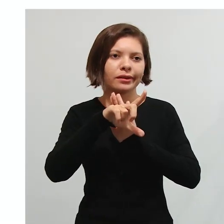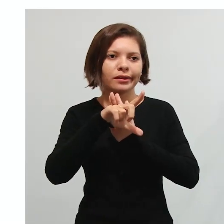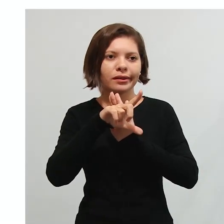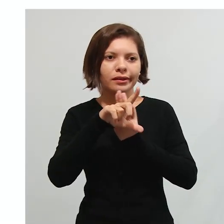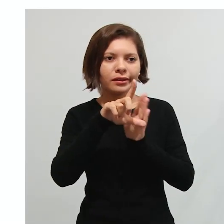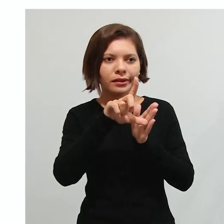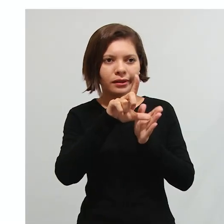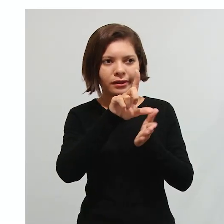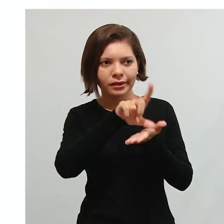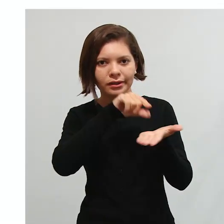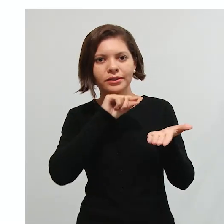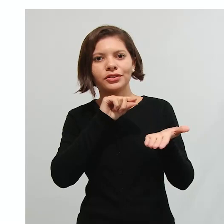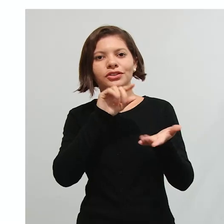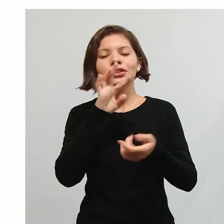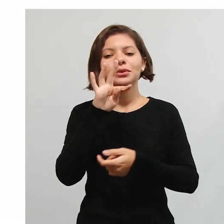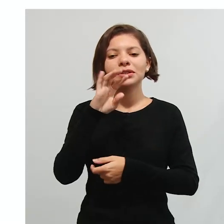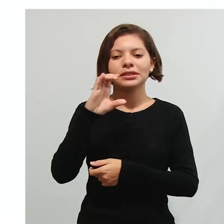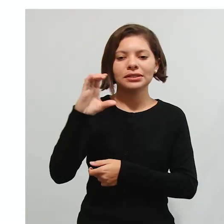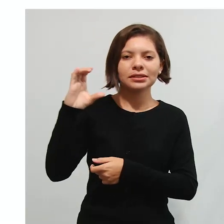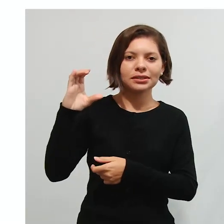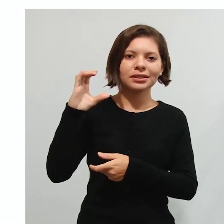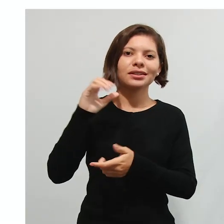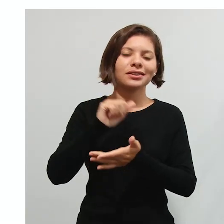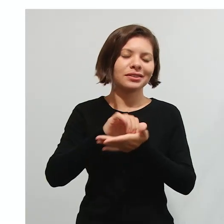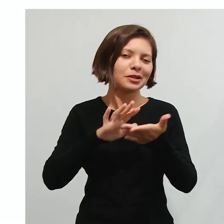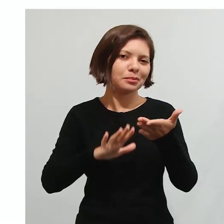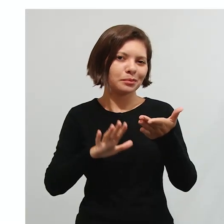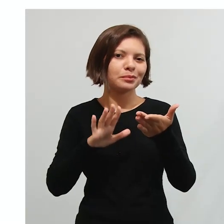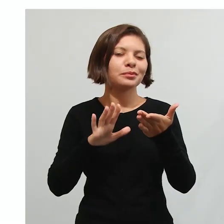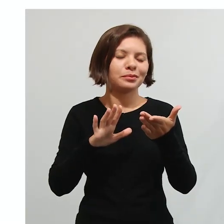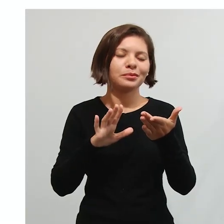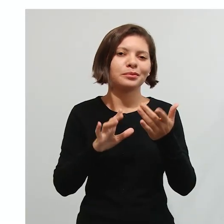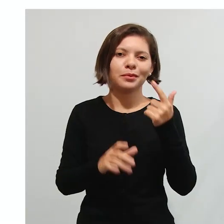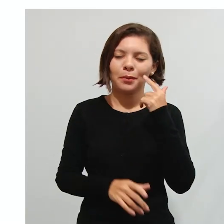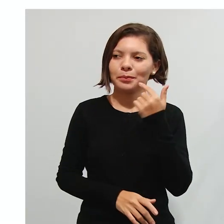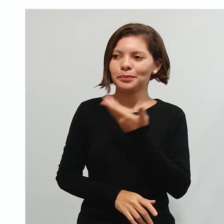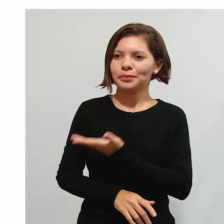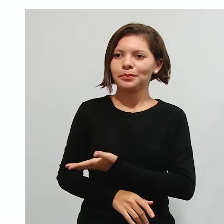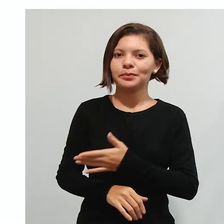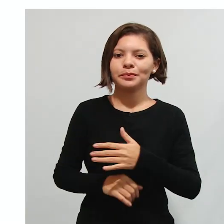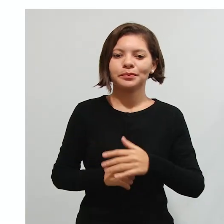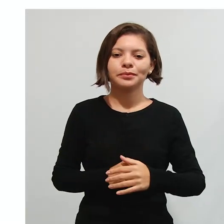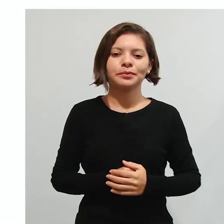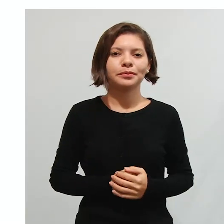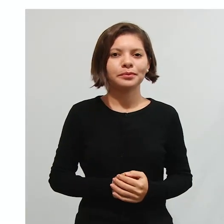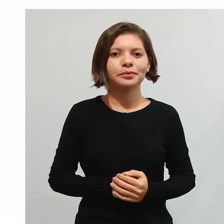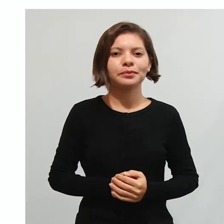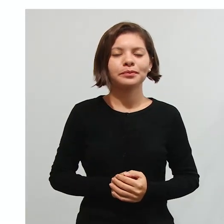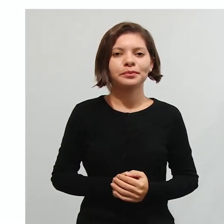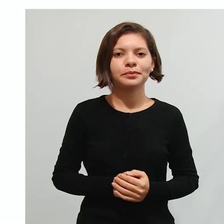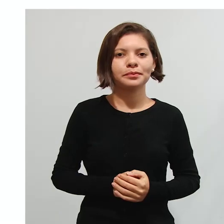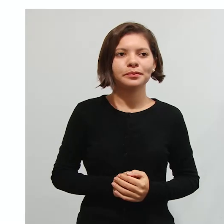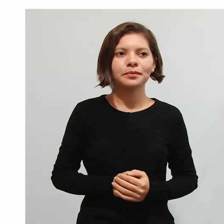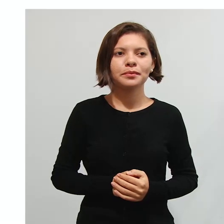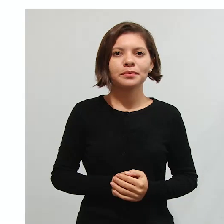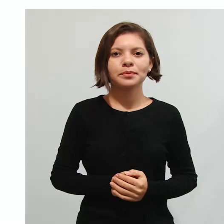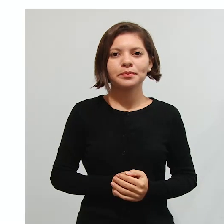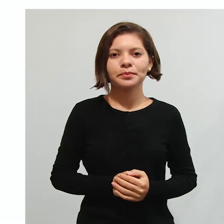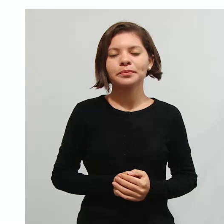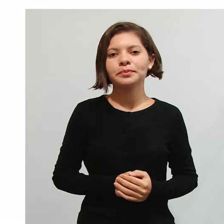tanto em artigos quanto em eh tccs eh dissertações e doutorados